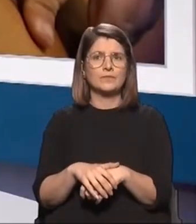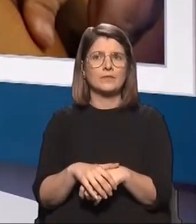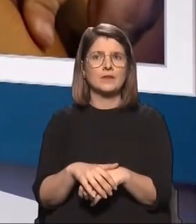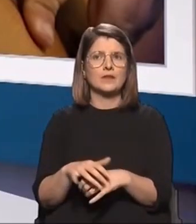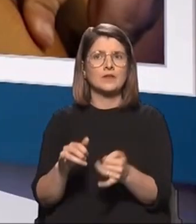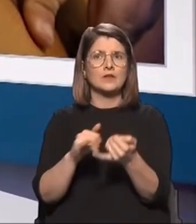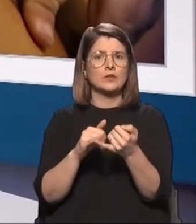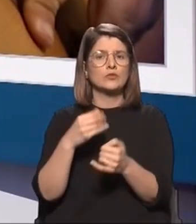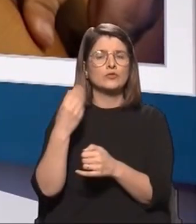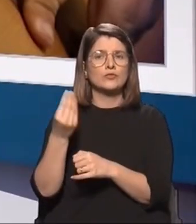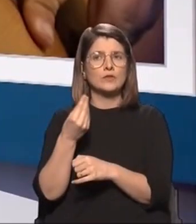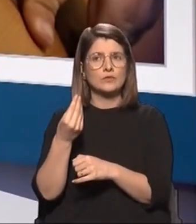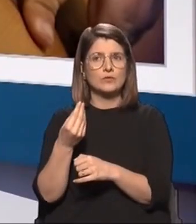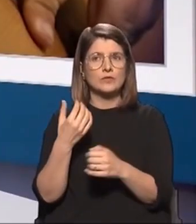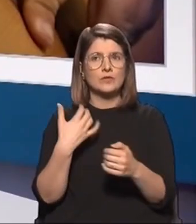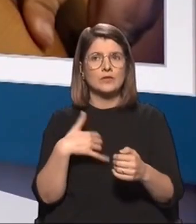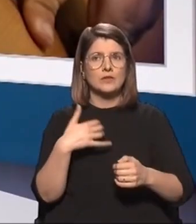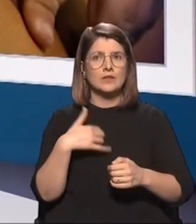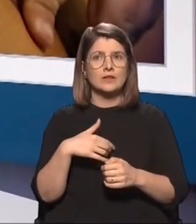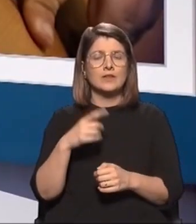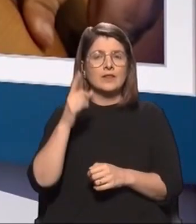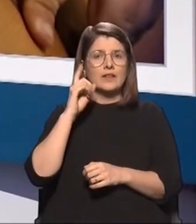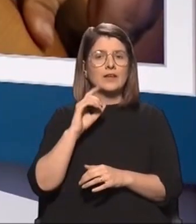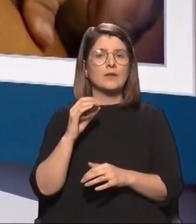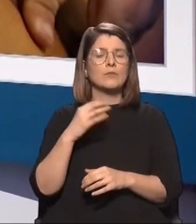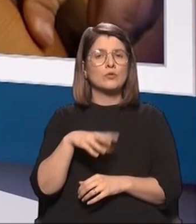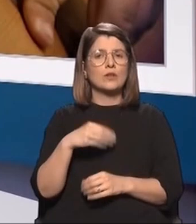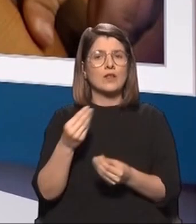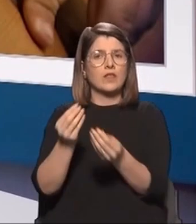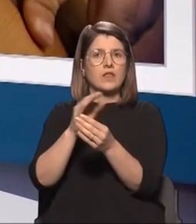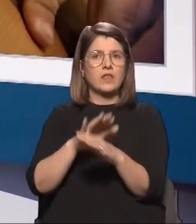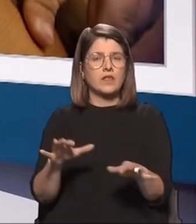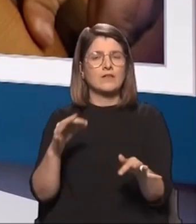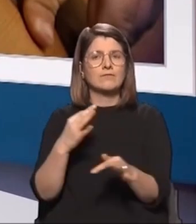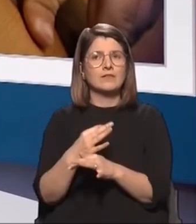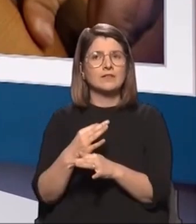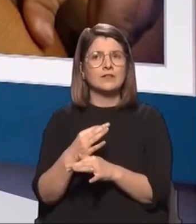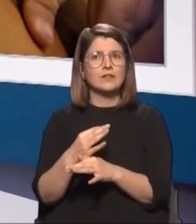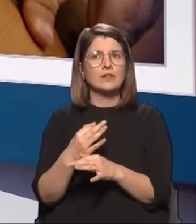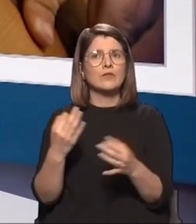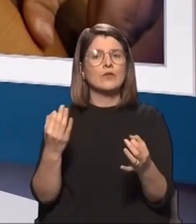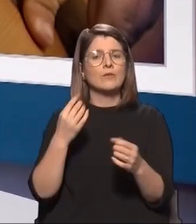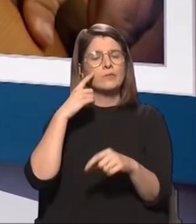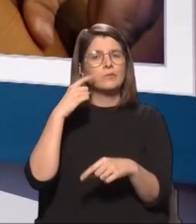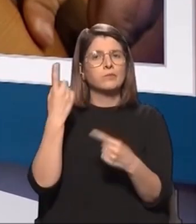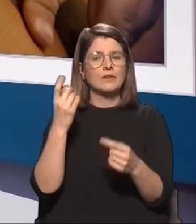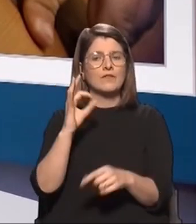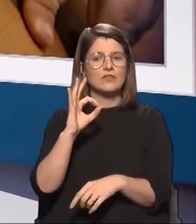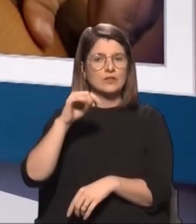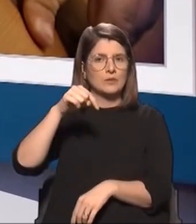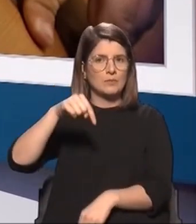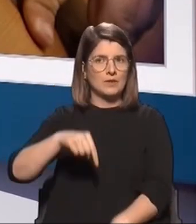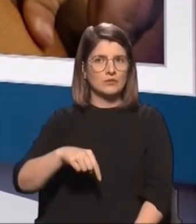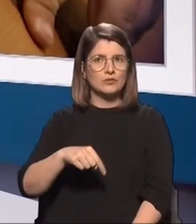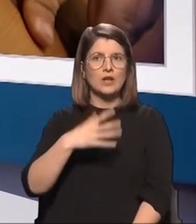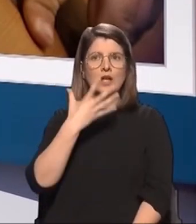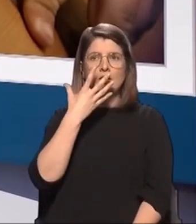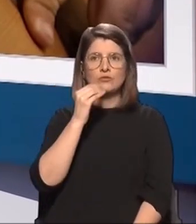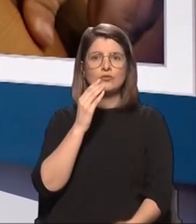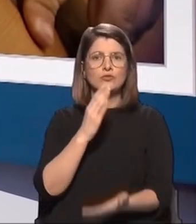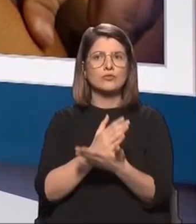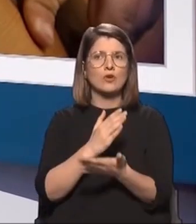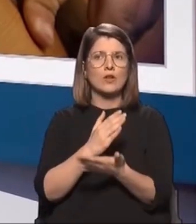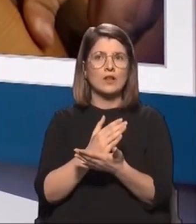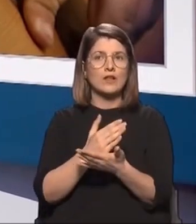A Associação de Juventude Viola da Terra assinalou o Dia Mundial da Criança com uma audição na Fajã de Baixo. Os alunos da Escola